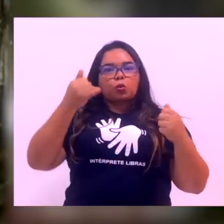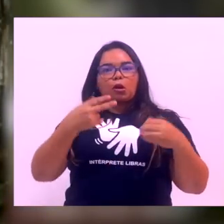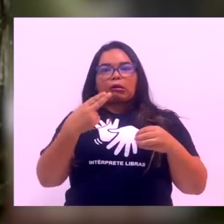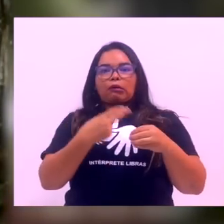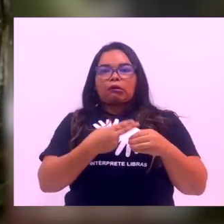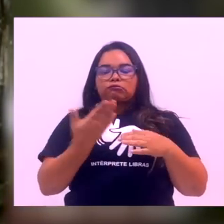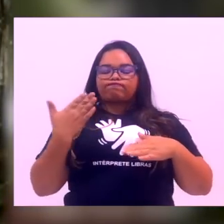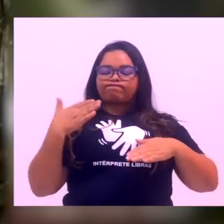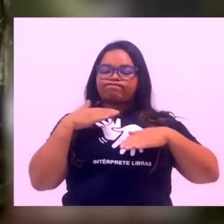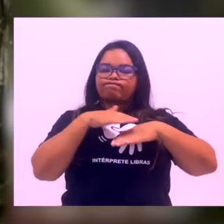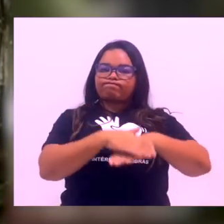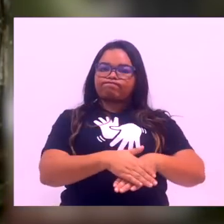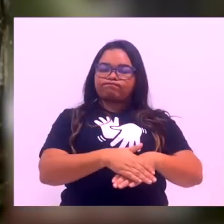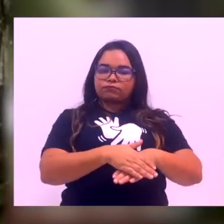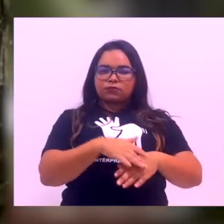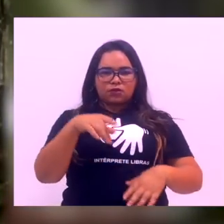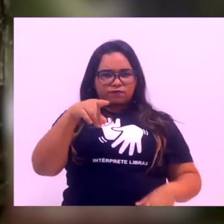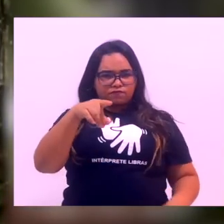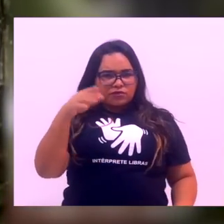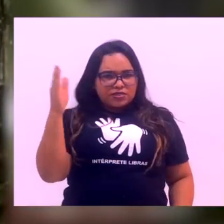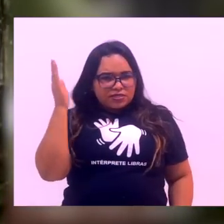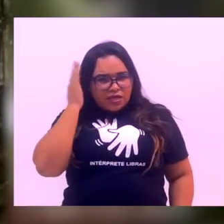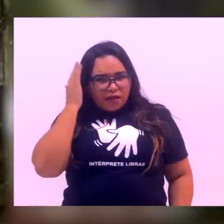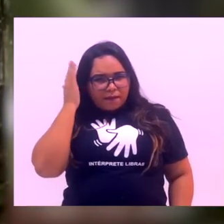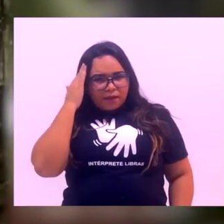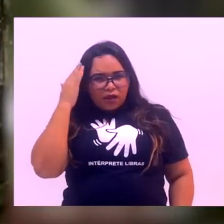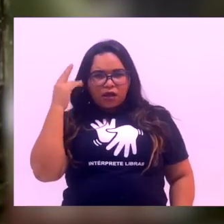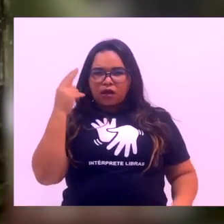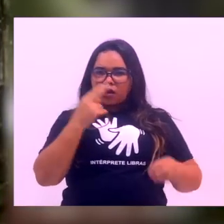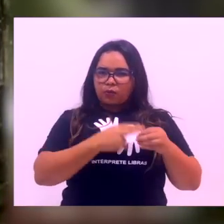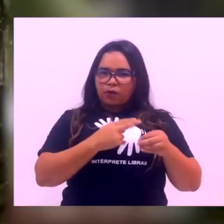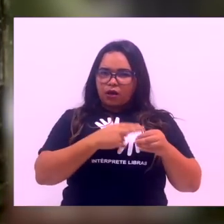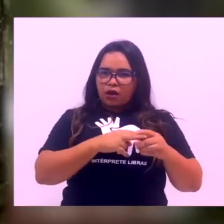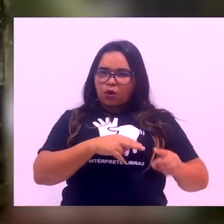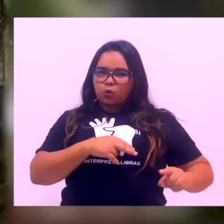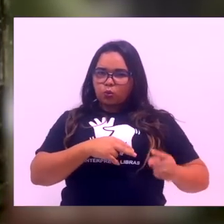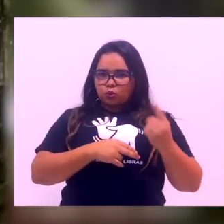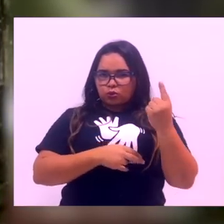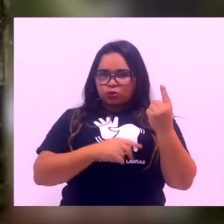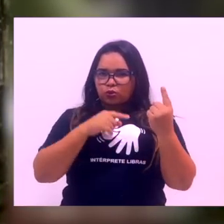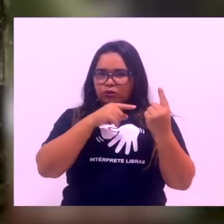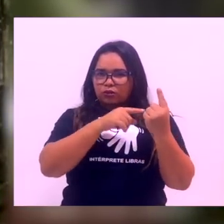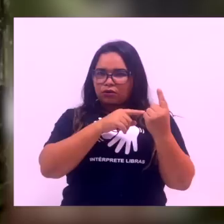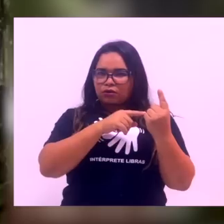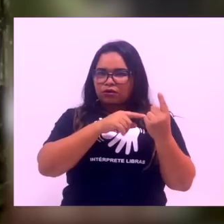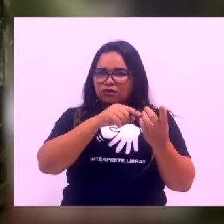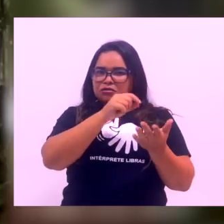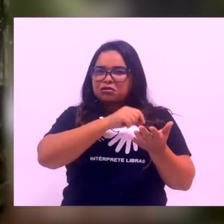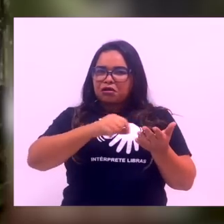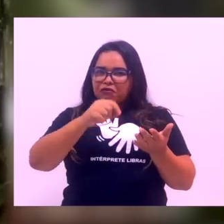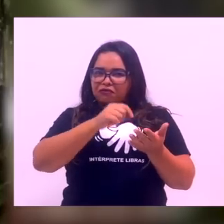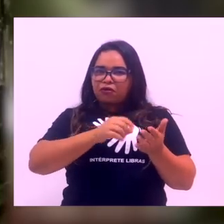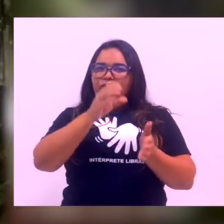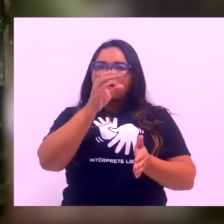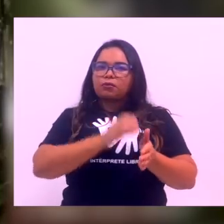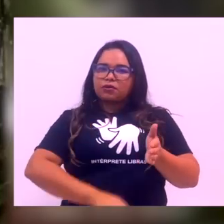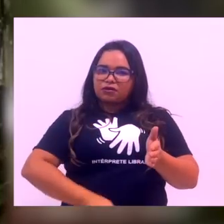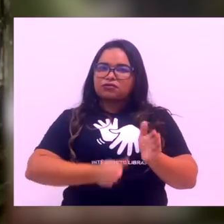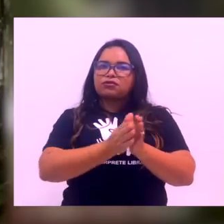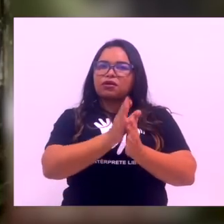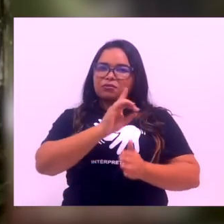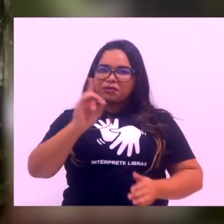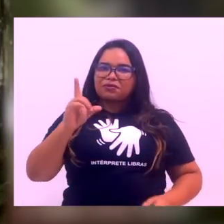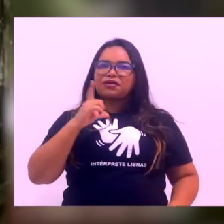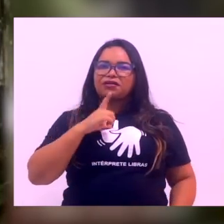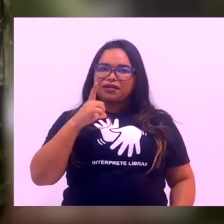outro Deus, exceto o seu próprio Deus. A história nos conta que Nabucodonosor se humilhou. Vocês sabiam que Nabucodonosor é o único